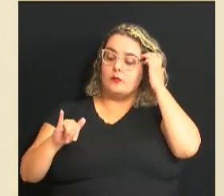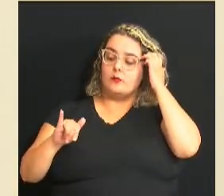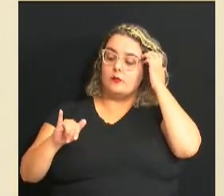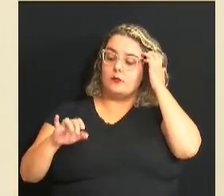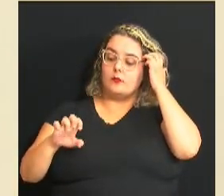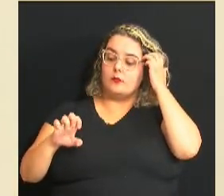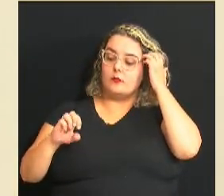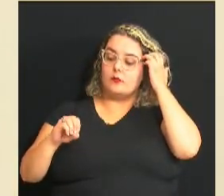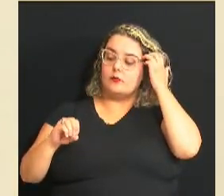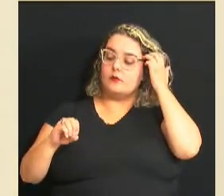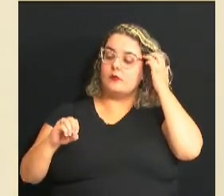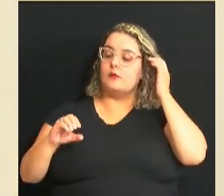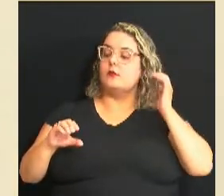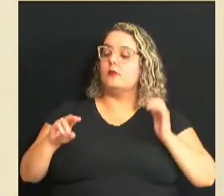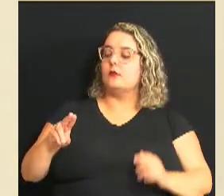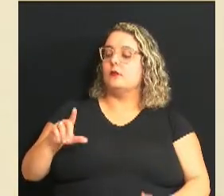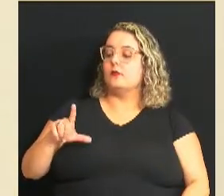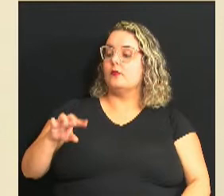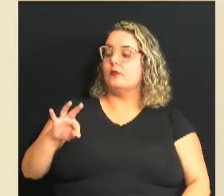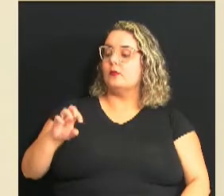eu não sei exatamente como que está